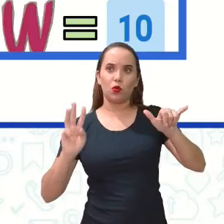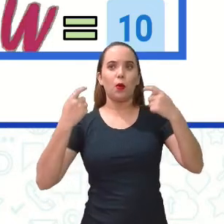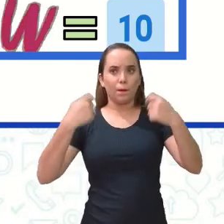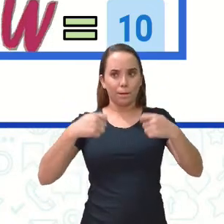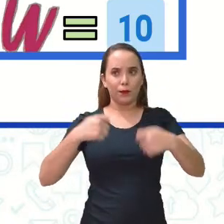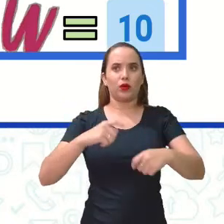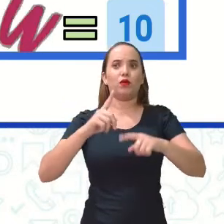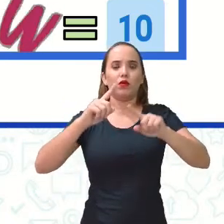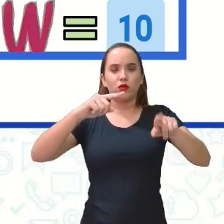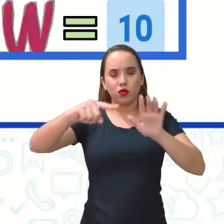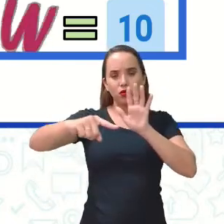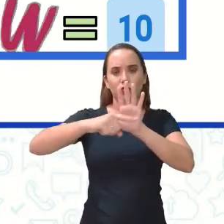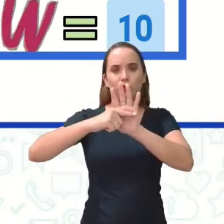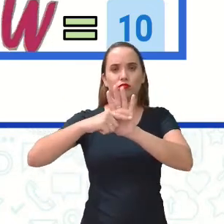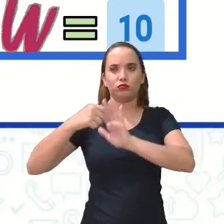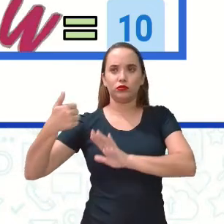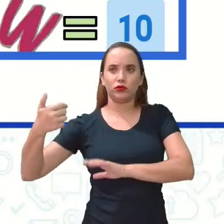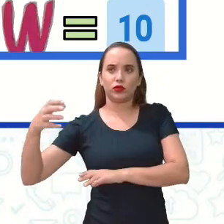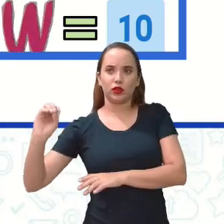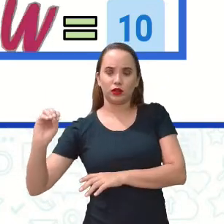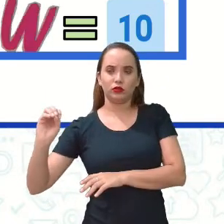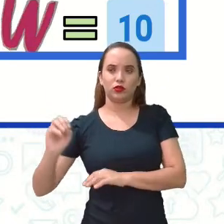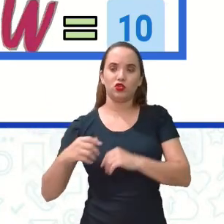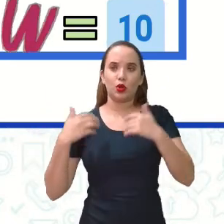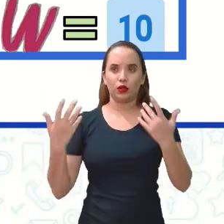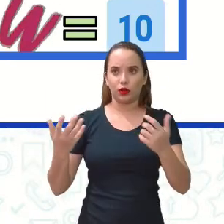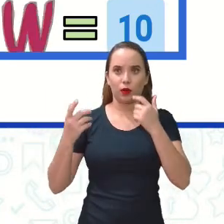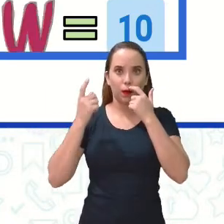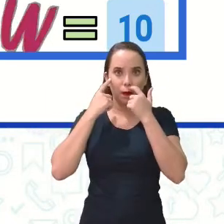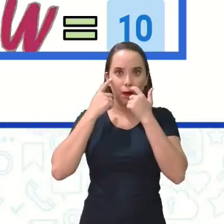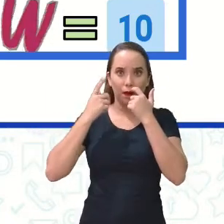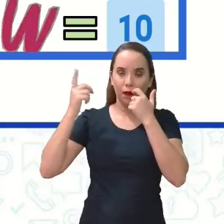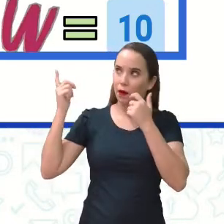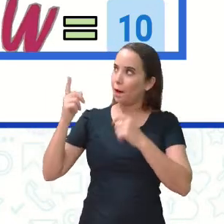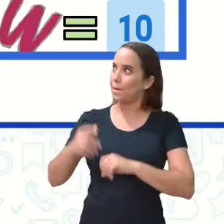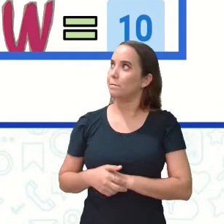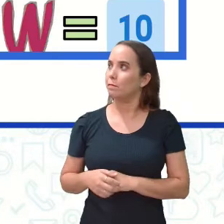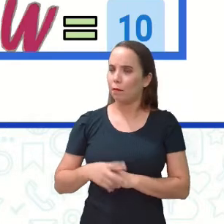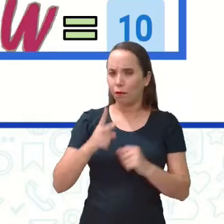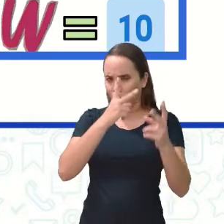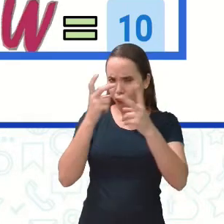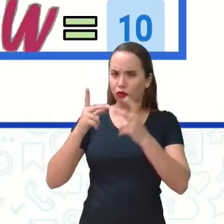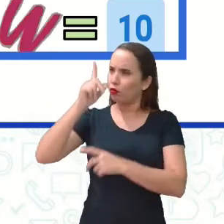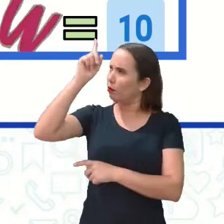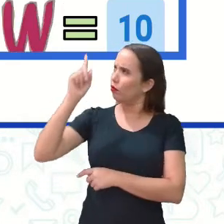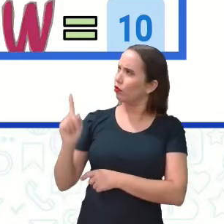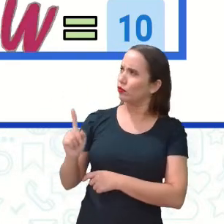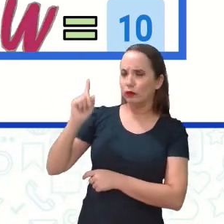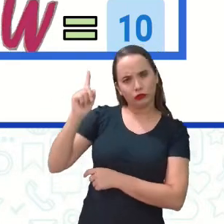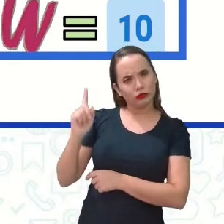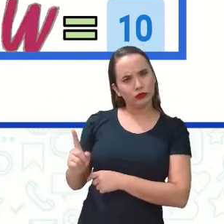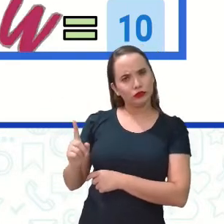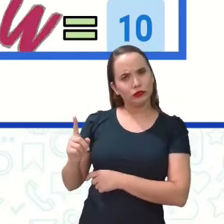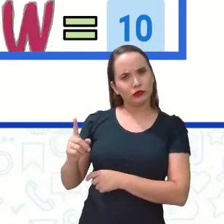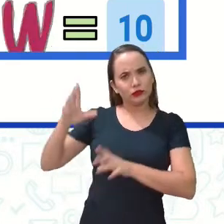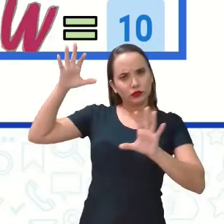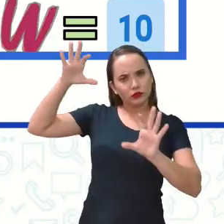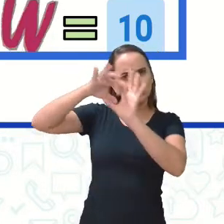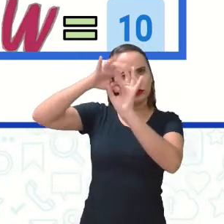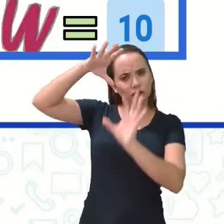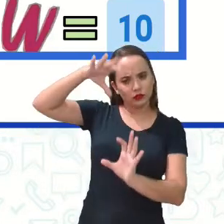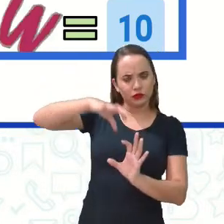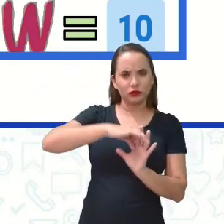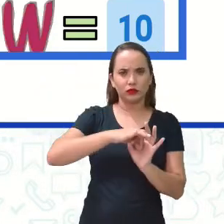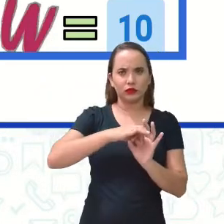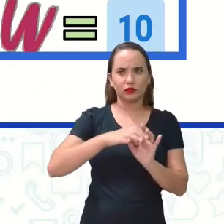10. Olha aqui para baixo que eu estou com o mesmo sistema de equações, só que ao invés de usar objetos,